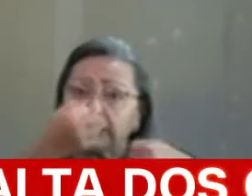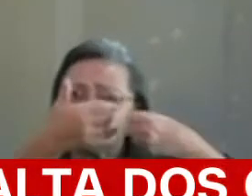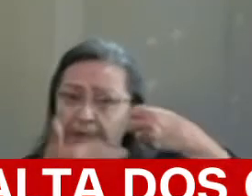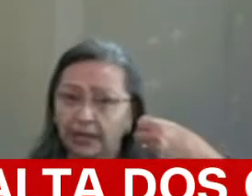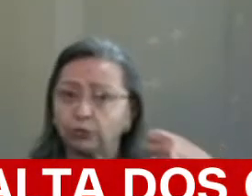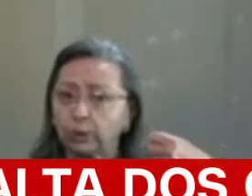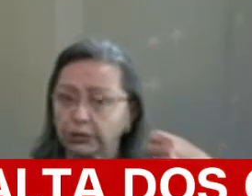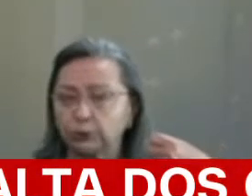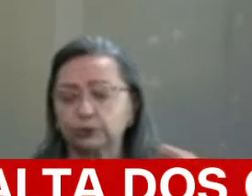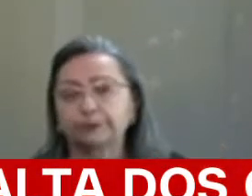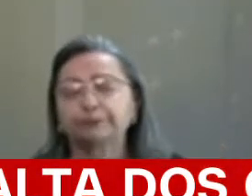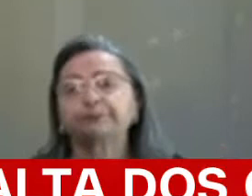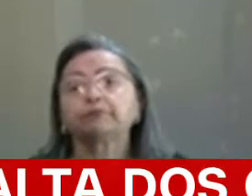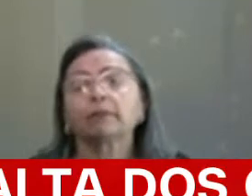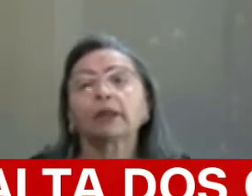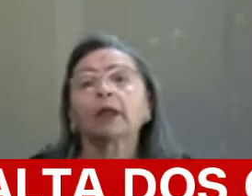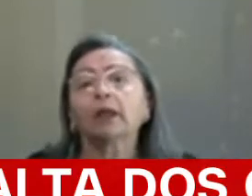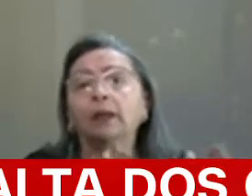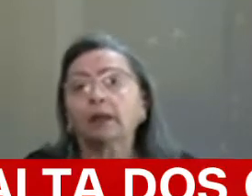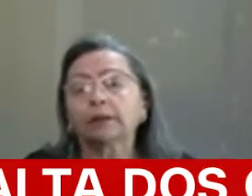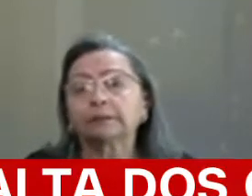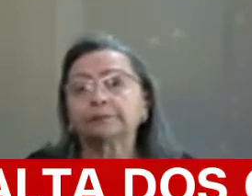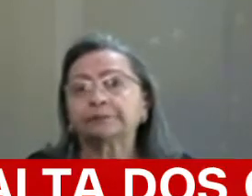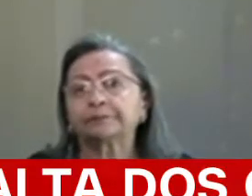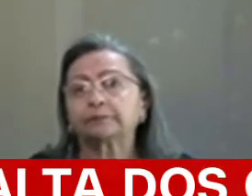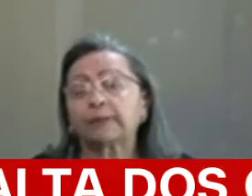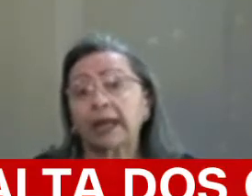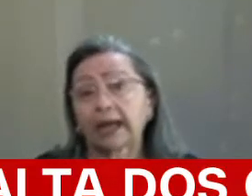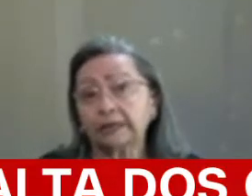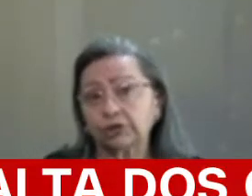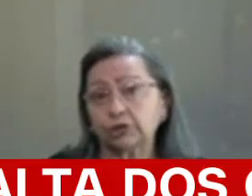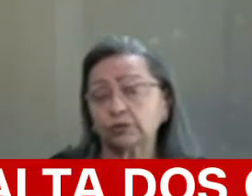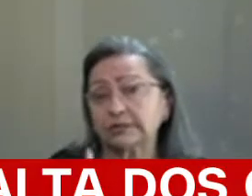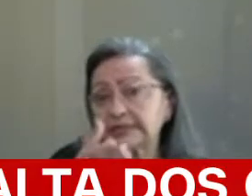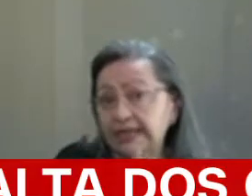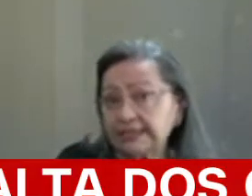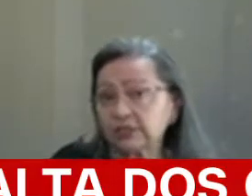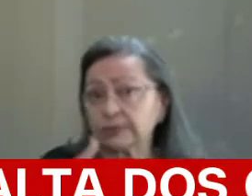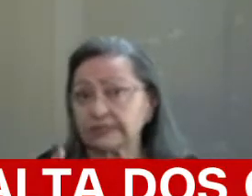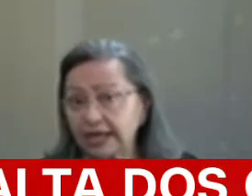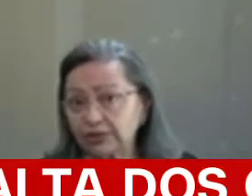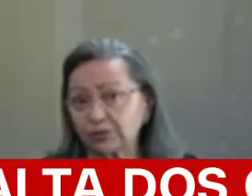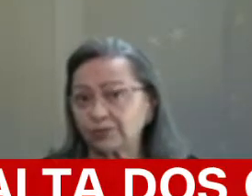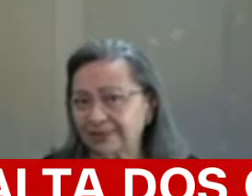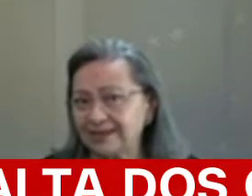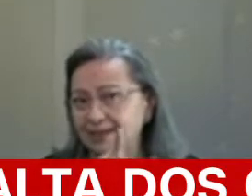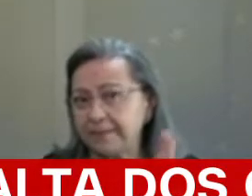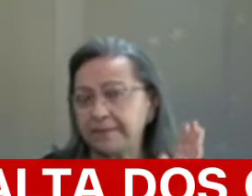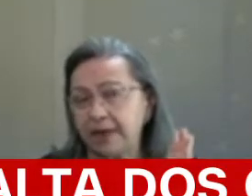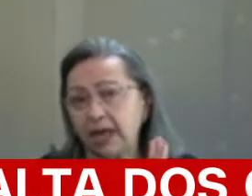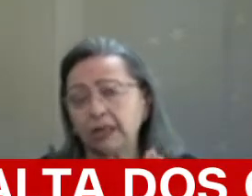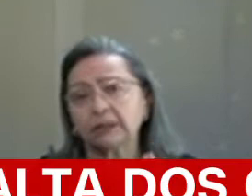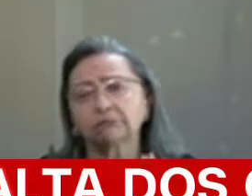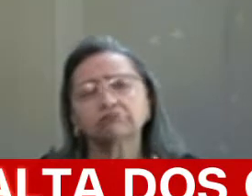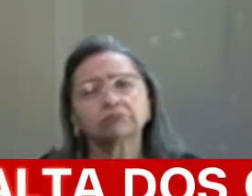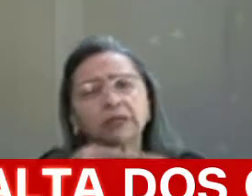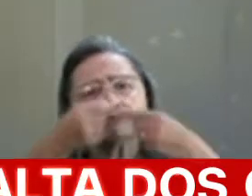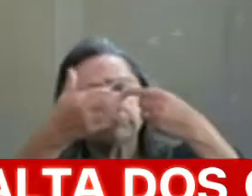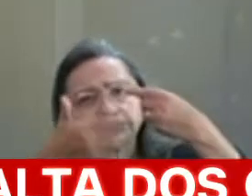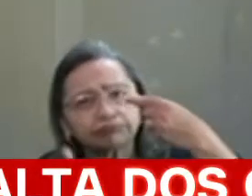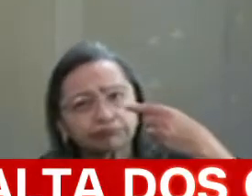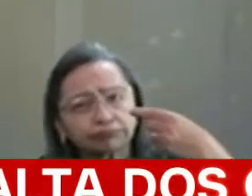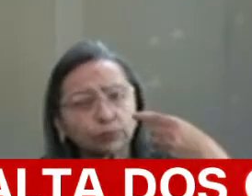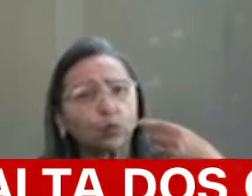PLP. Na sequência, os artigos 6º e 7º do PLP trazem